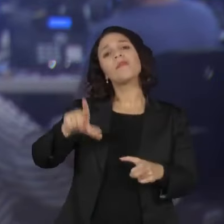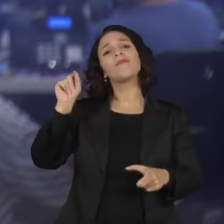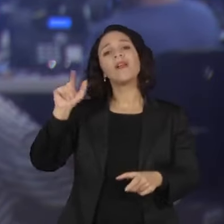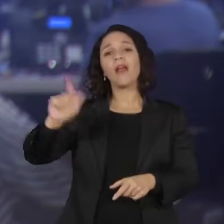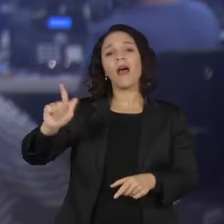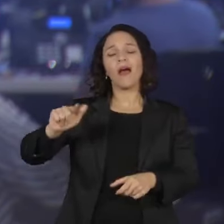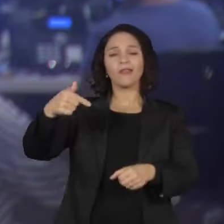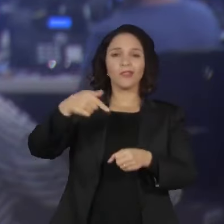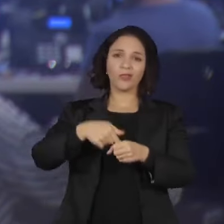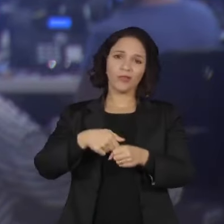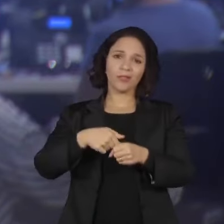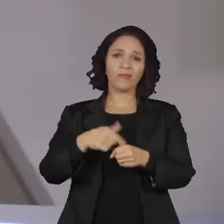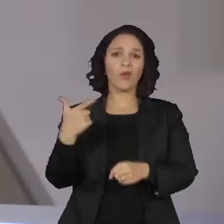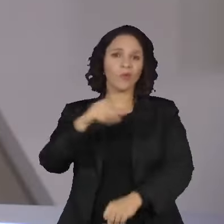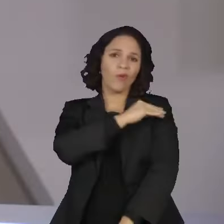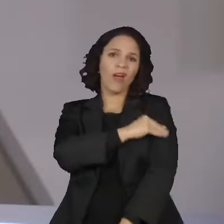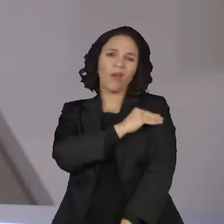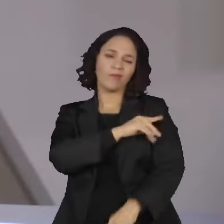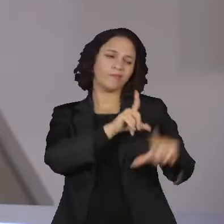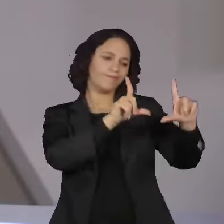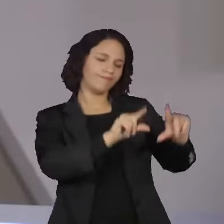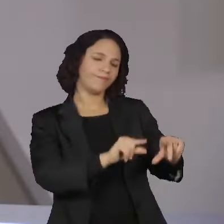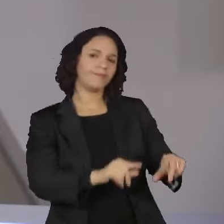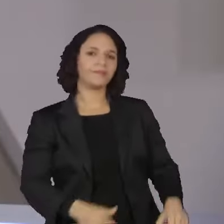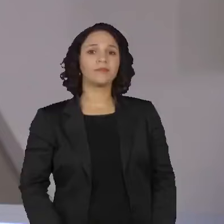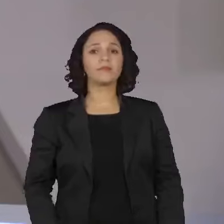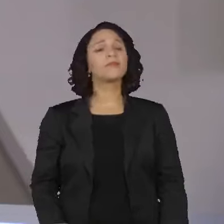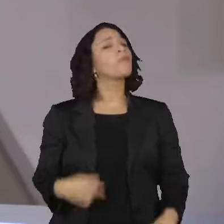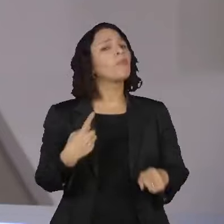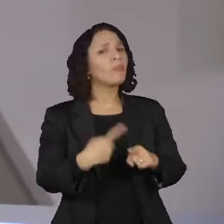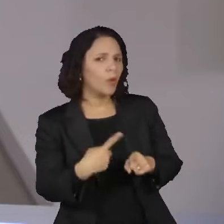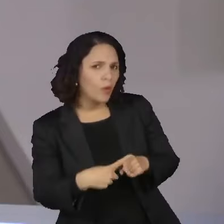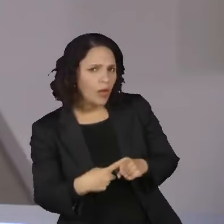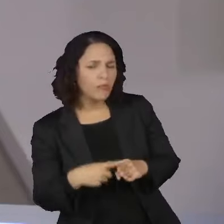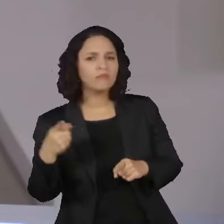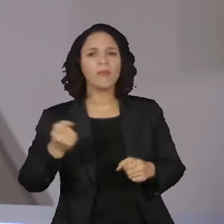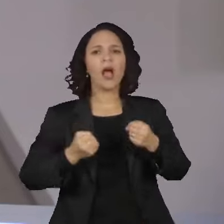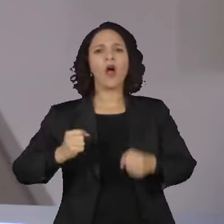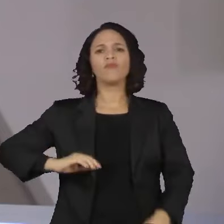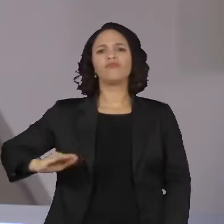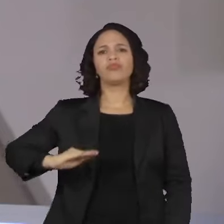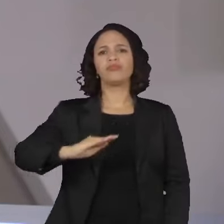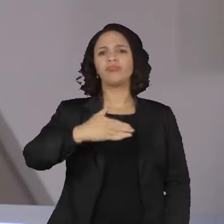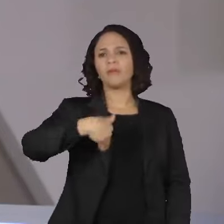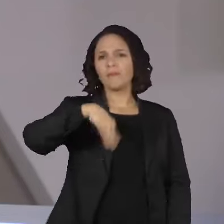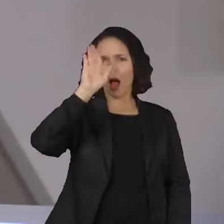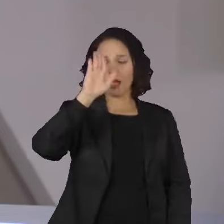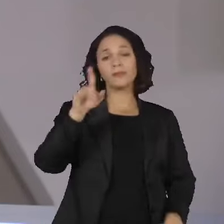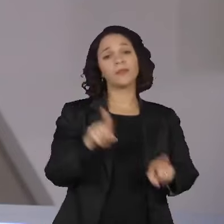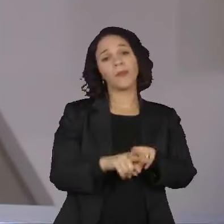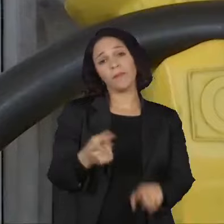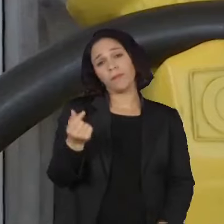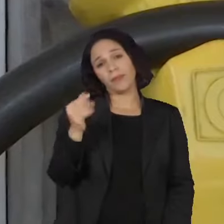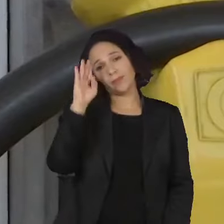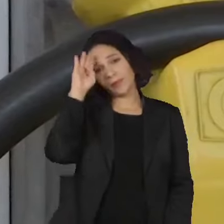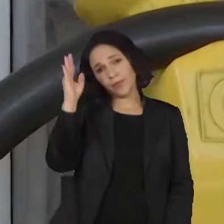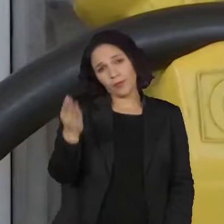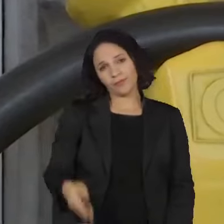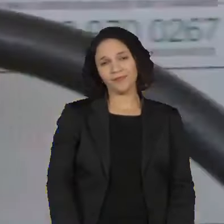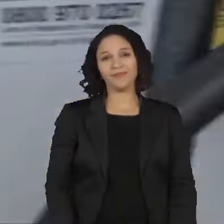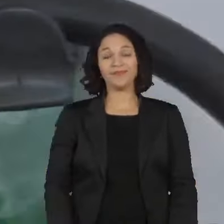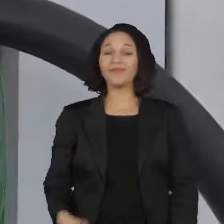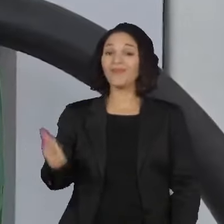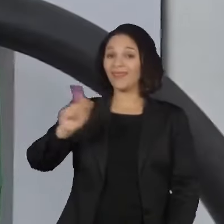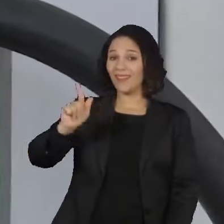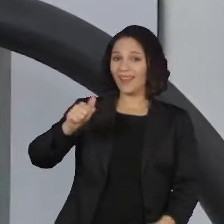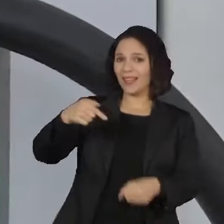gasolina em vez de etanol. Entre os motivos estão o desempenho e principalmente o preço.